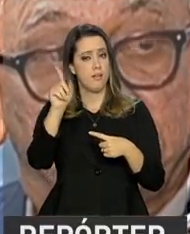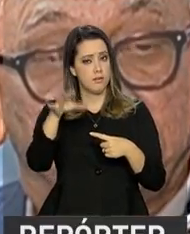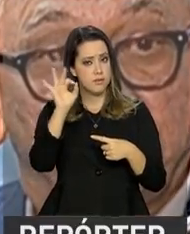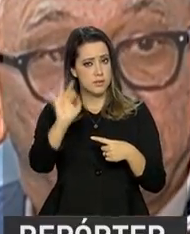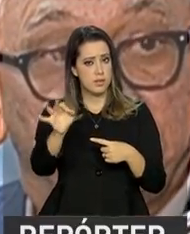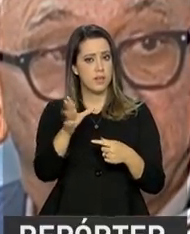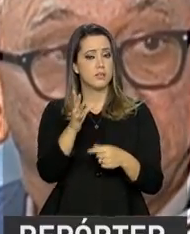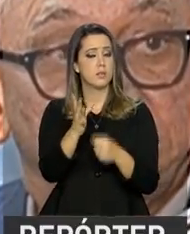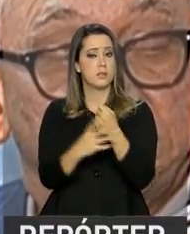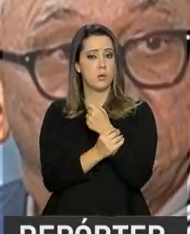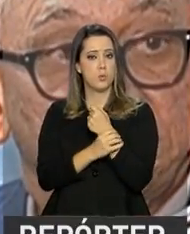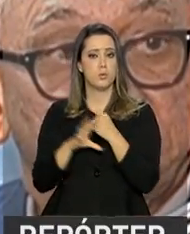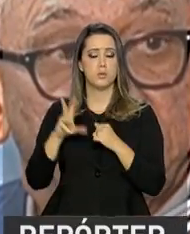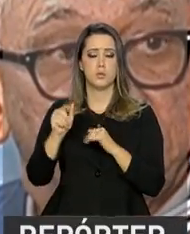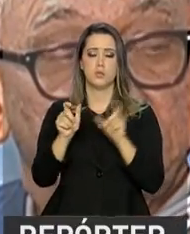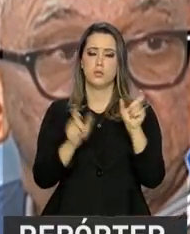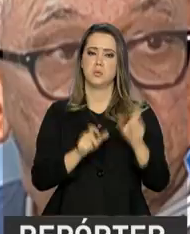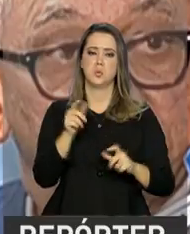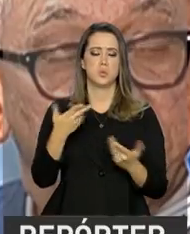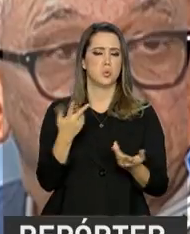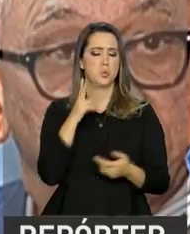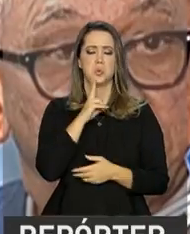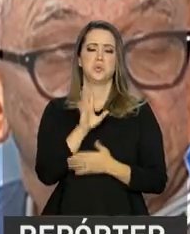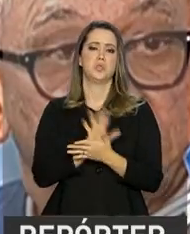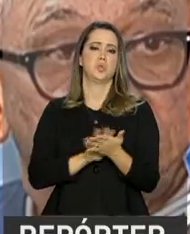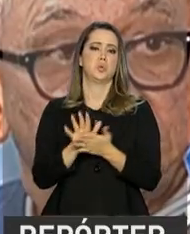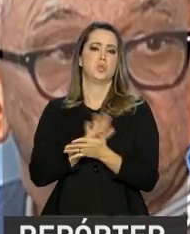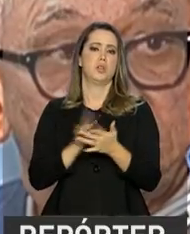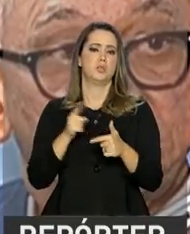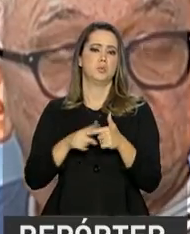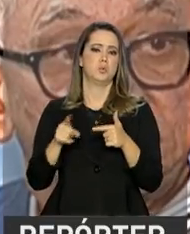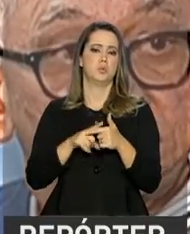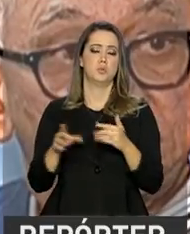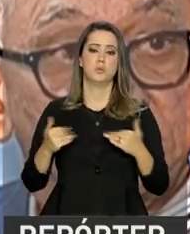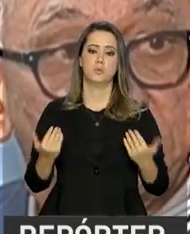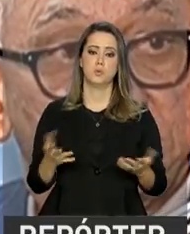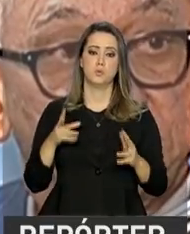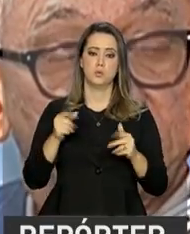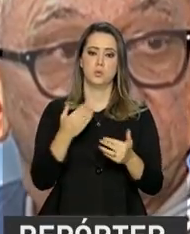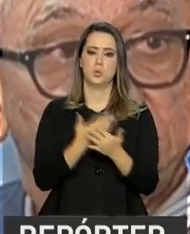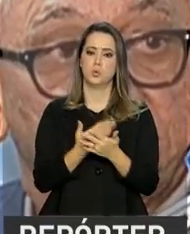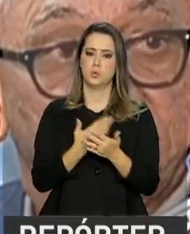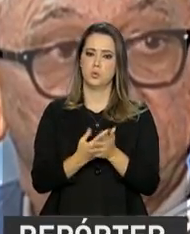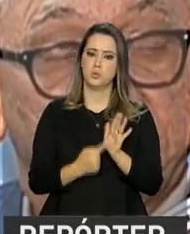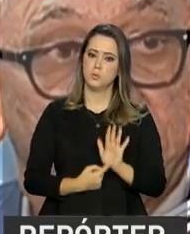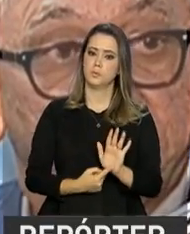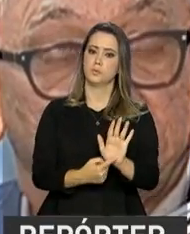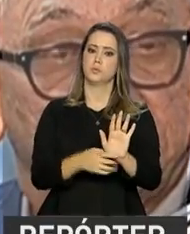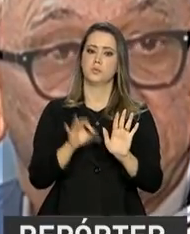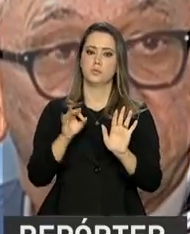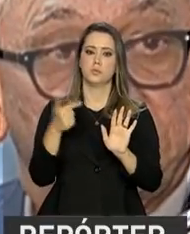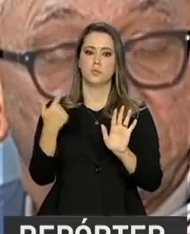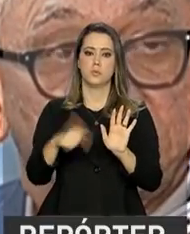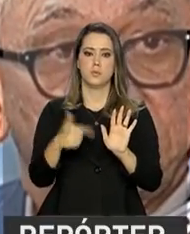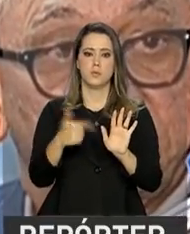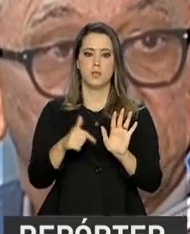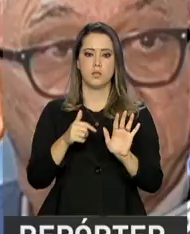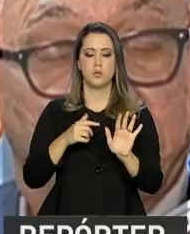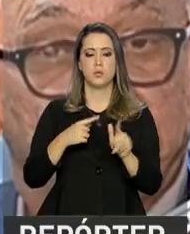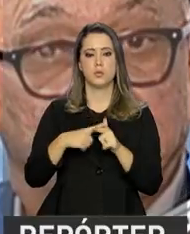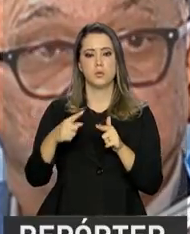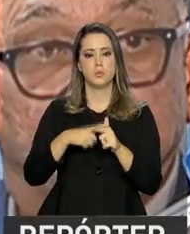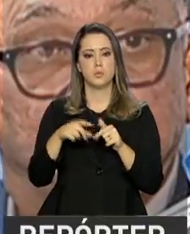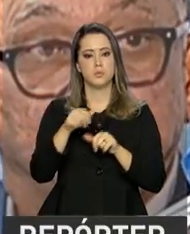segura para todos não vejo nenhuma questão com 36 que todos os estudos provam isso não houve grandes questionamentos